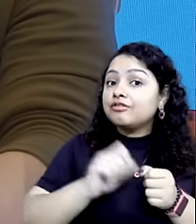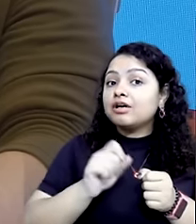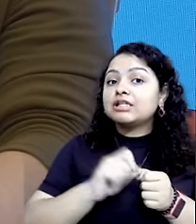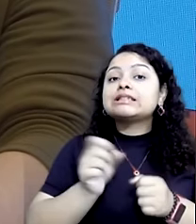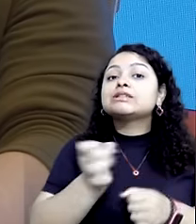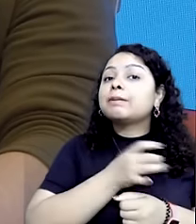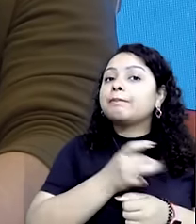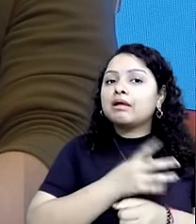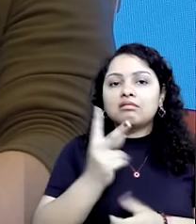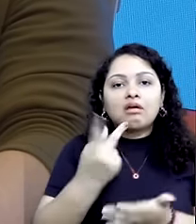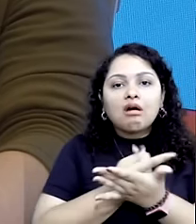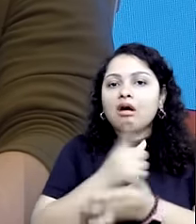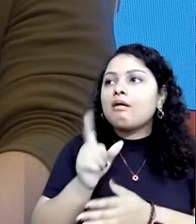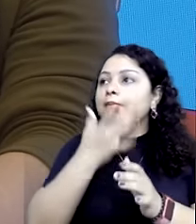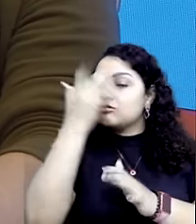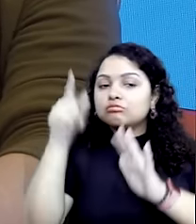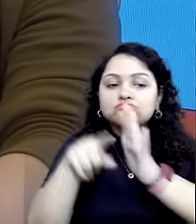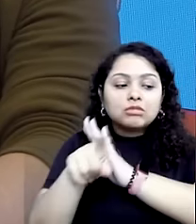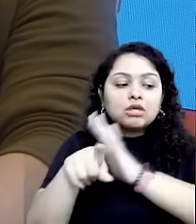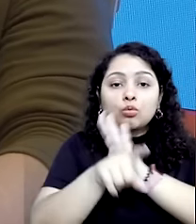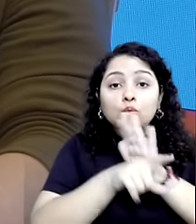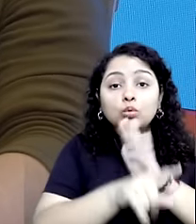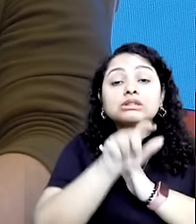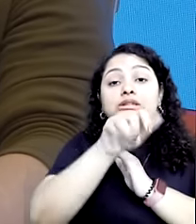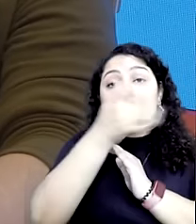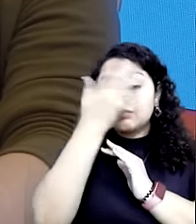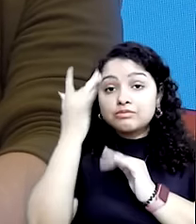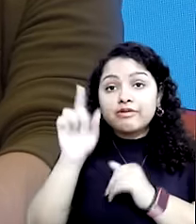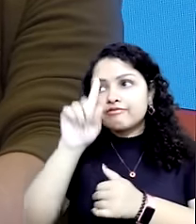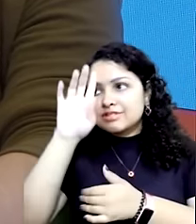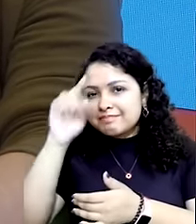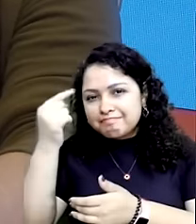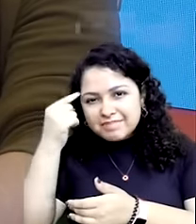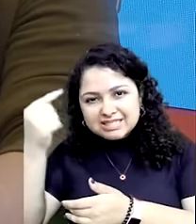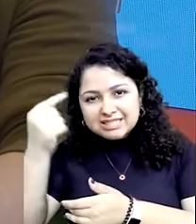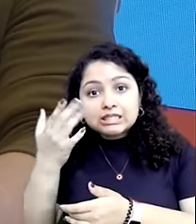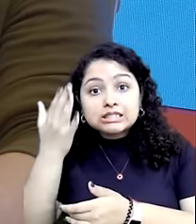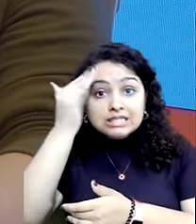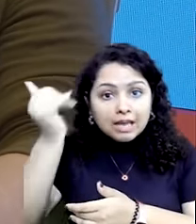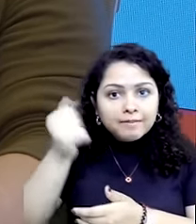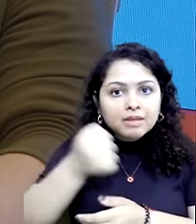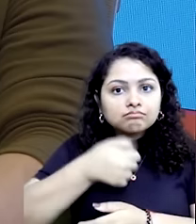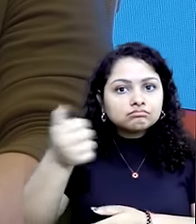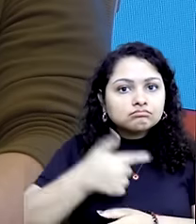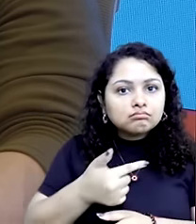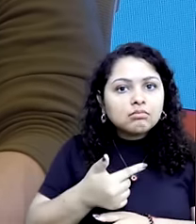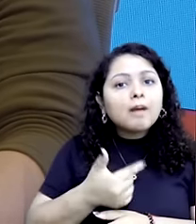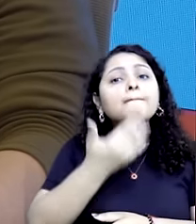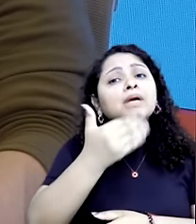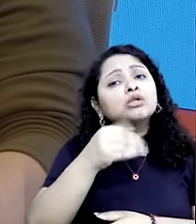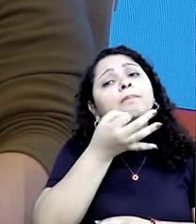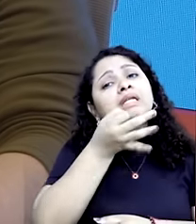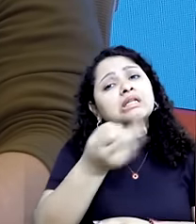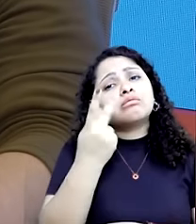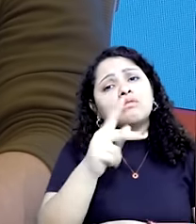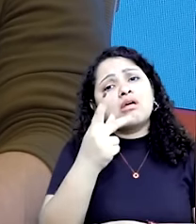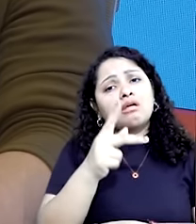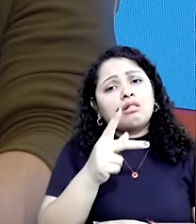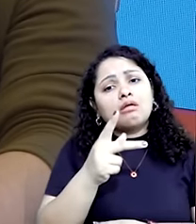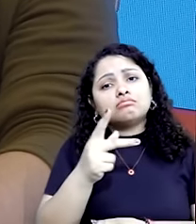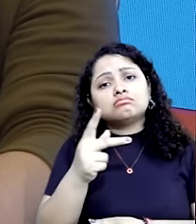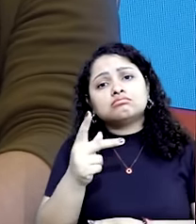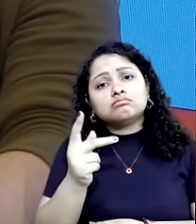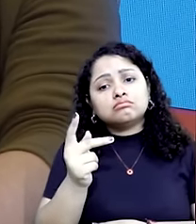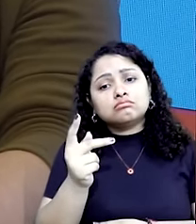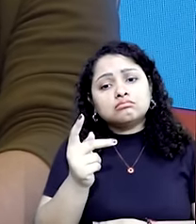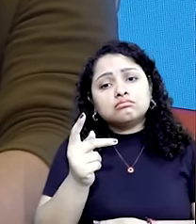sabe um pouquinho mais de você pede a opinião dessa pessoa escuta o que a pessoa tem a te dizer mas não deixa de fazer e E outra coisa se de repente